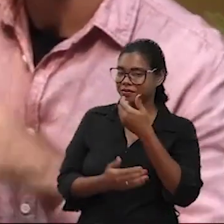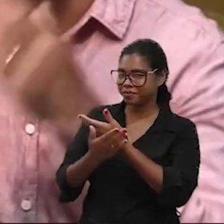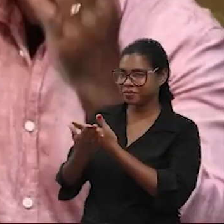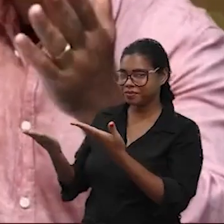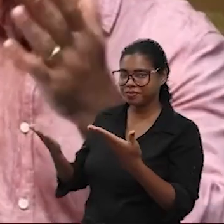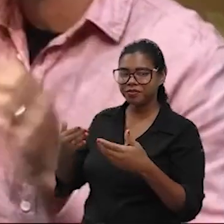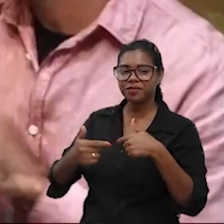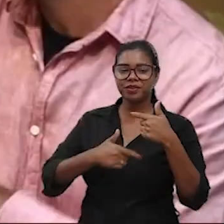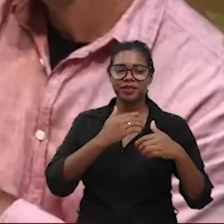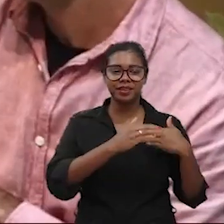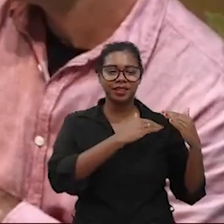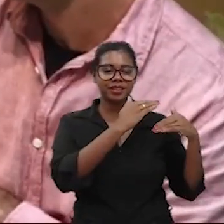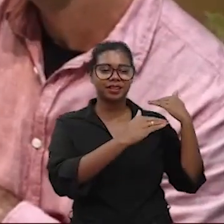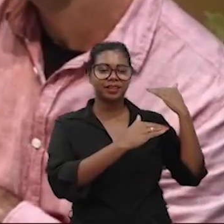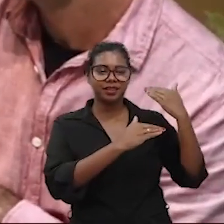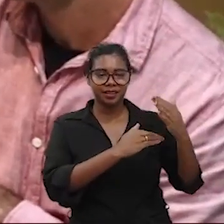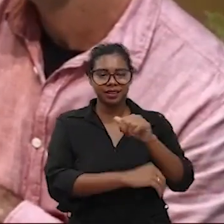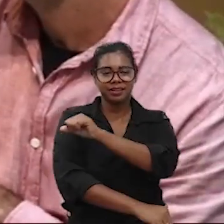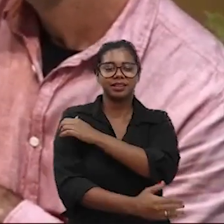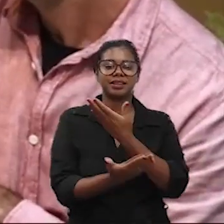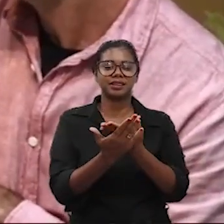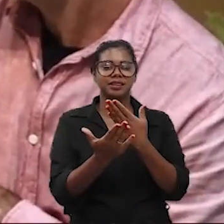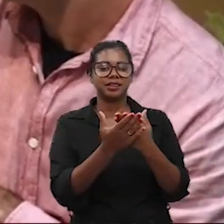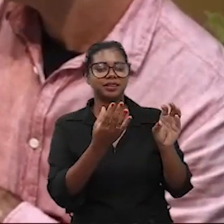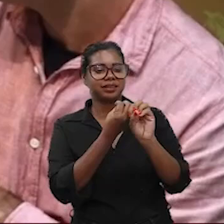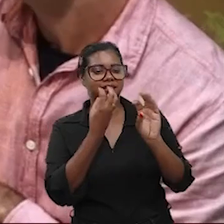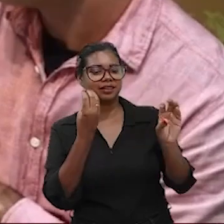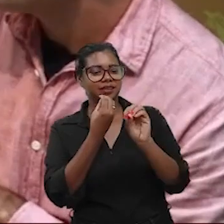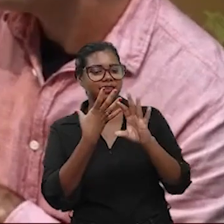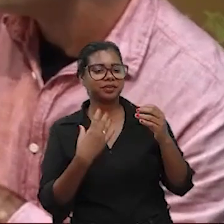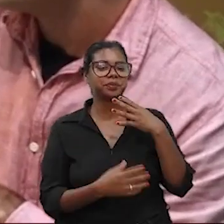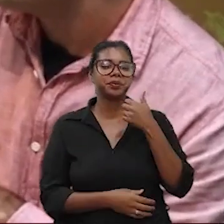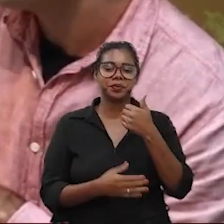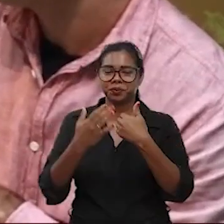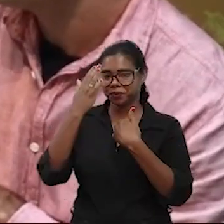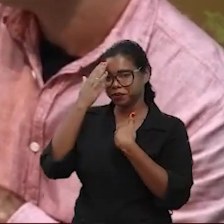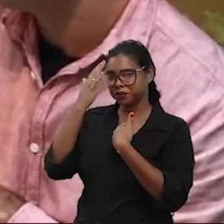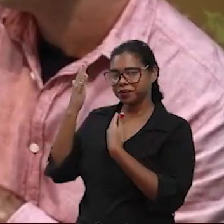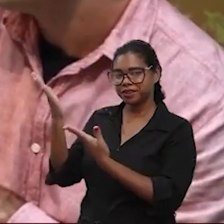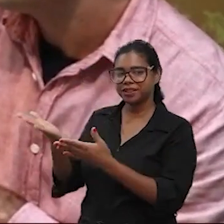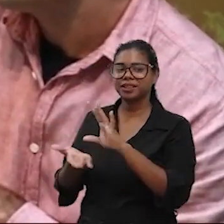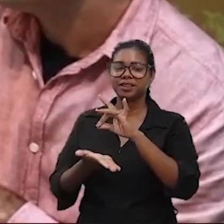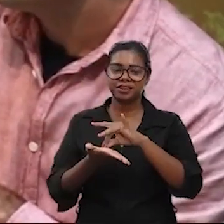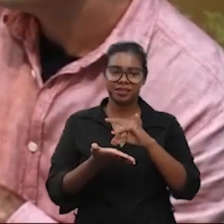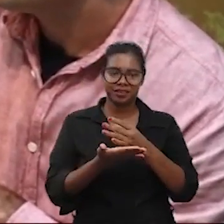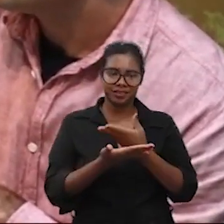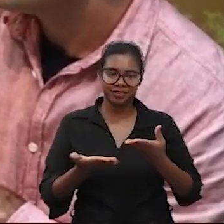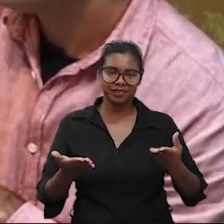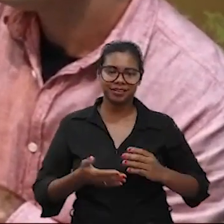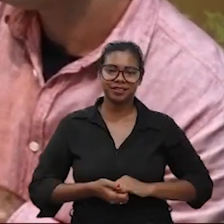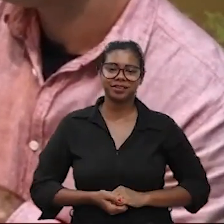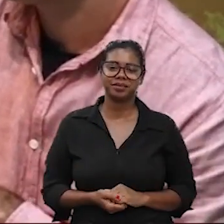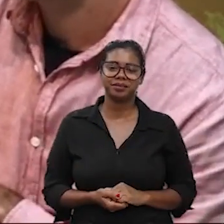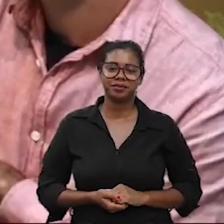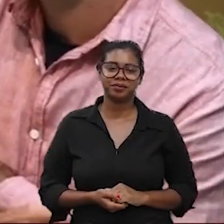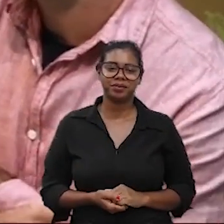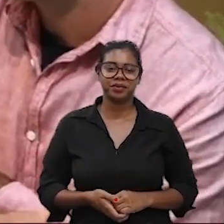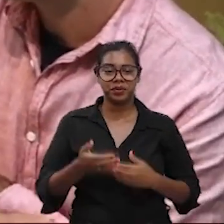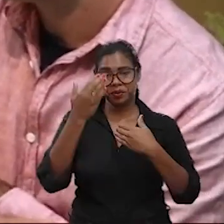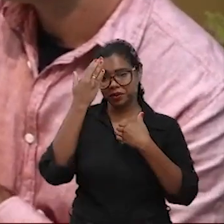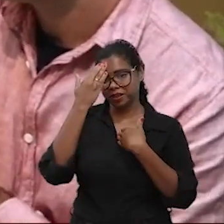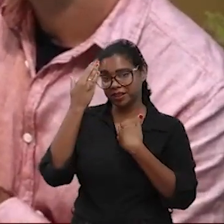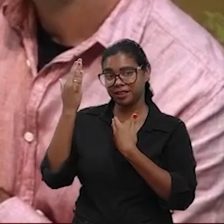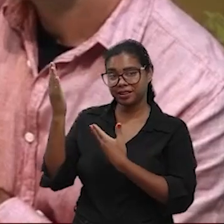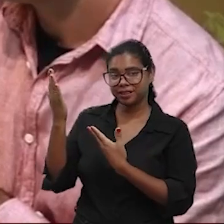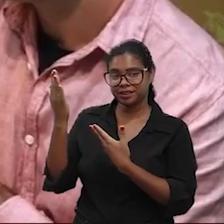trabalho. Tenho certeza que para o estudante também que está em casa foi muito bom, viu? Obrigado de verdade pela sua presença. Eu que agradeço, professor.